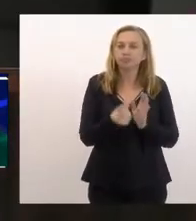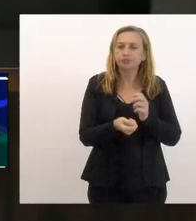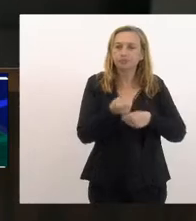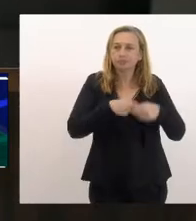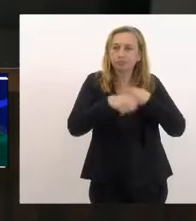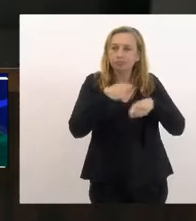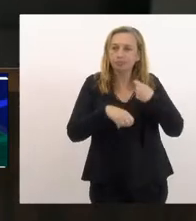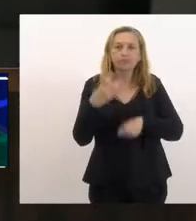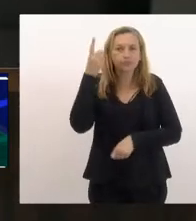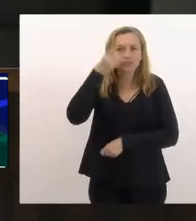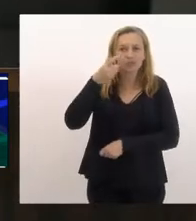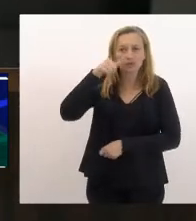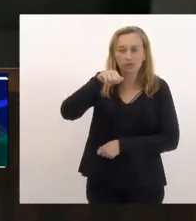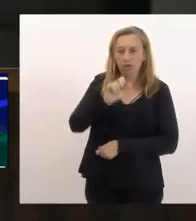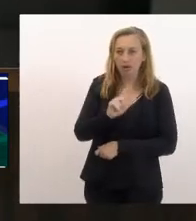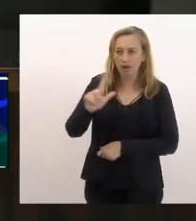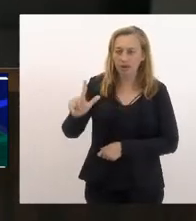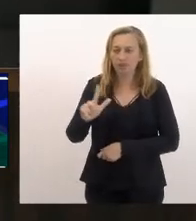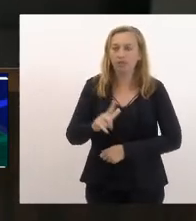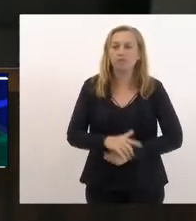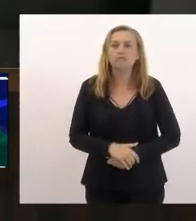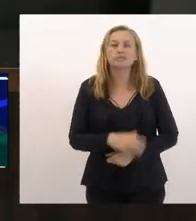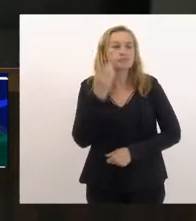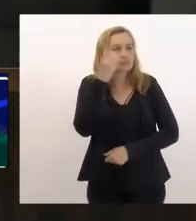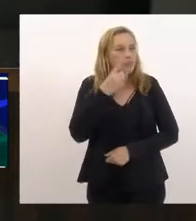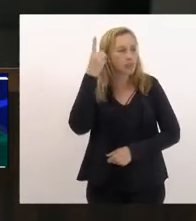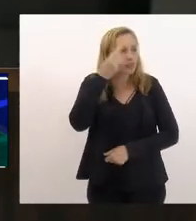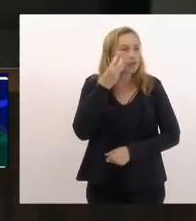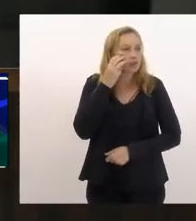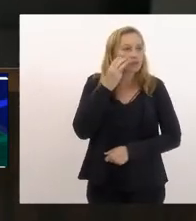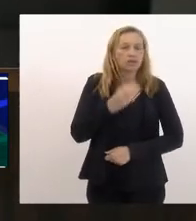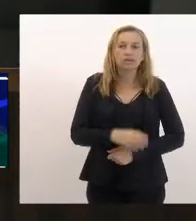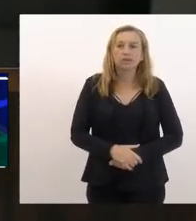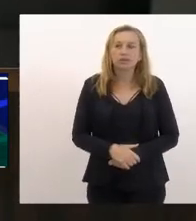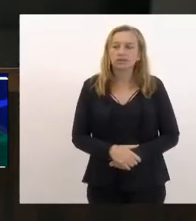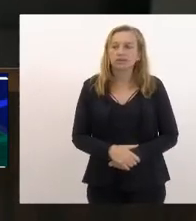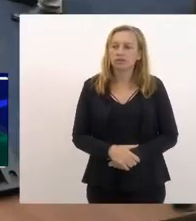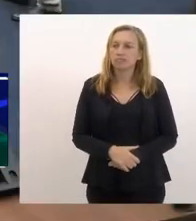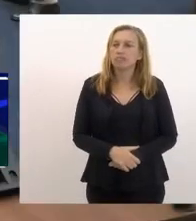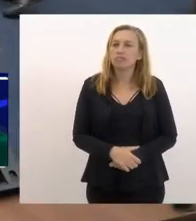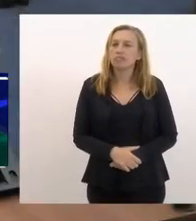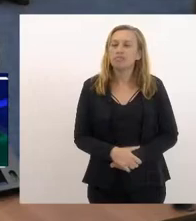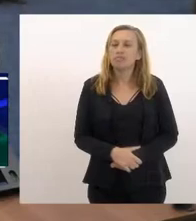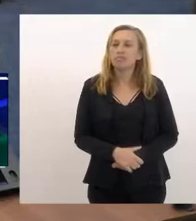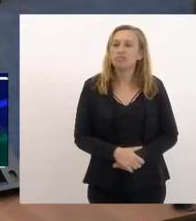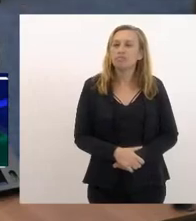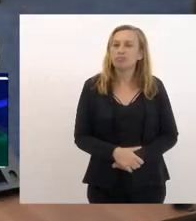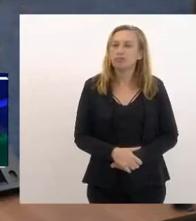Noel de Carvalho. Deputado Noel de Carvalho. Deputado Valdec Carneiro.